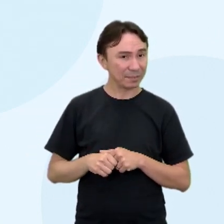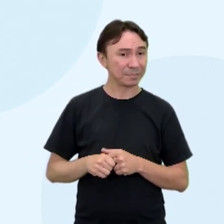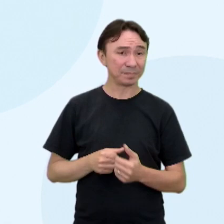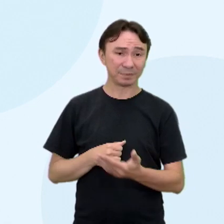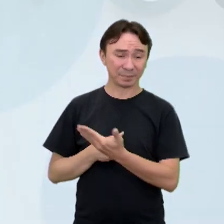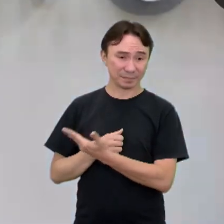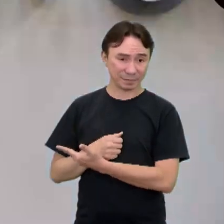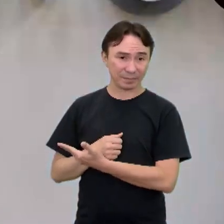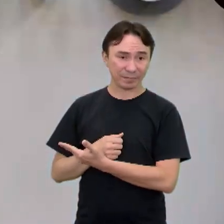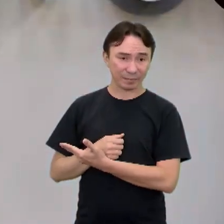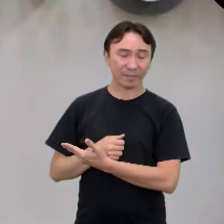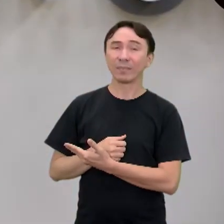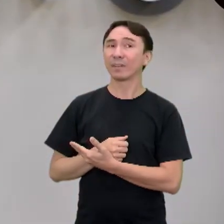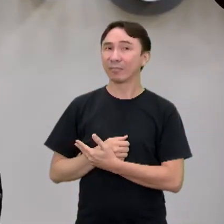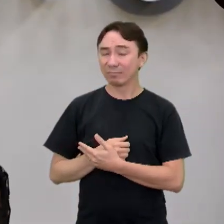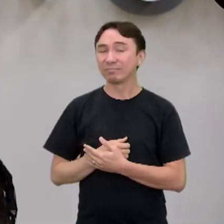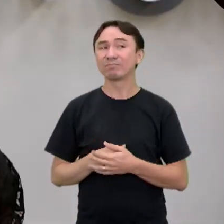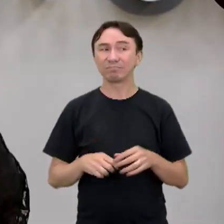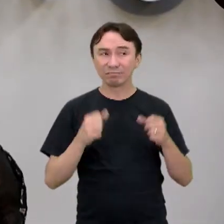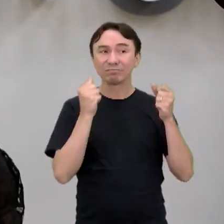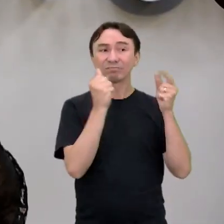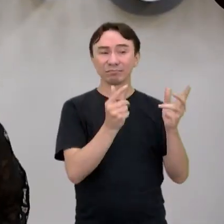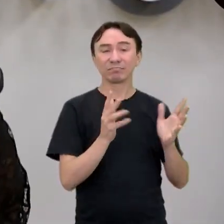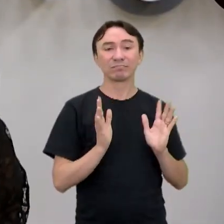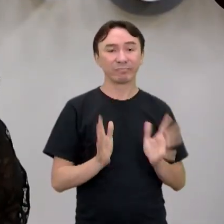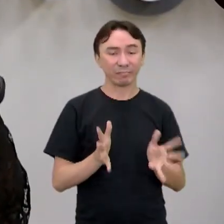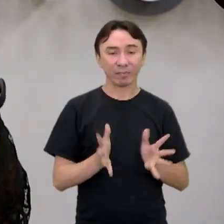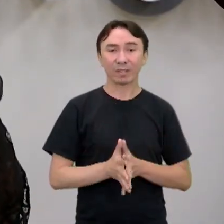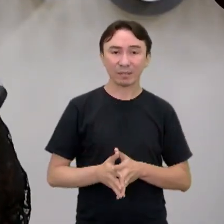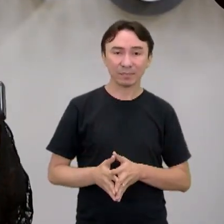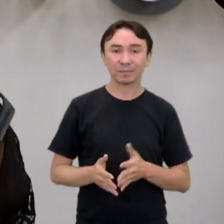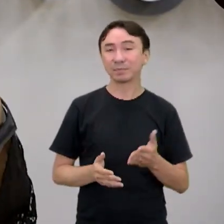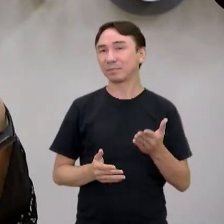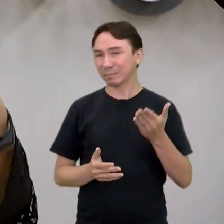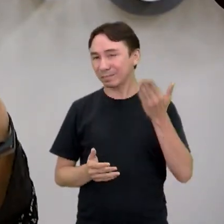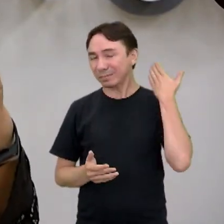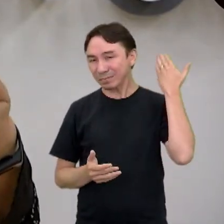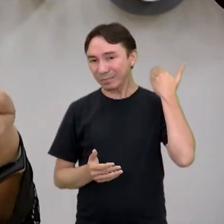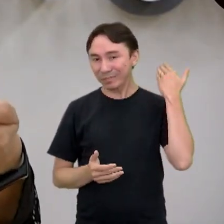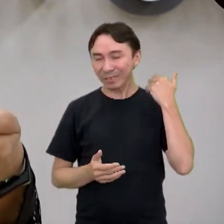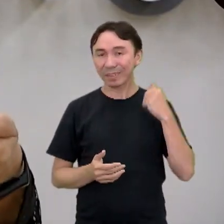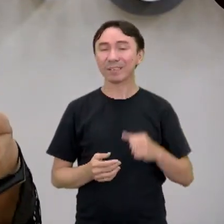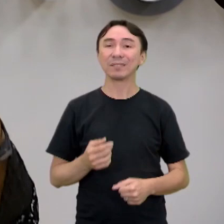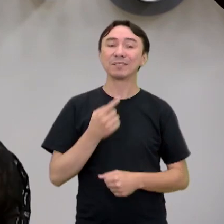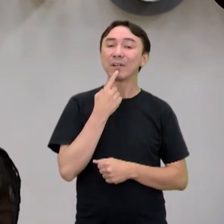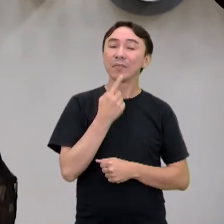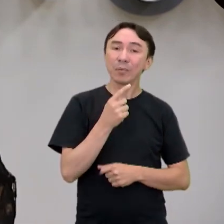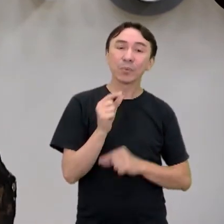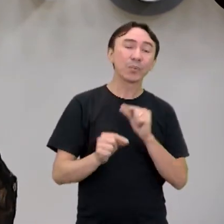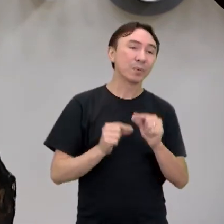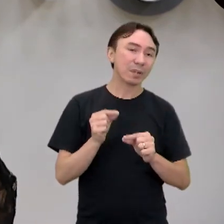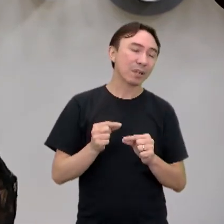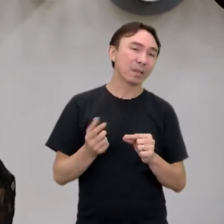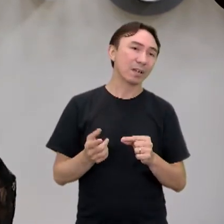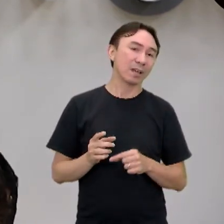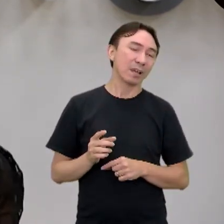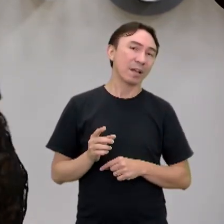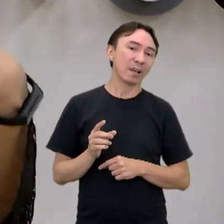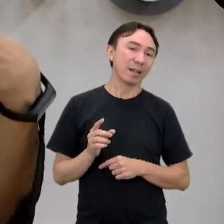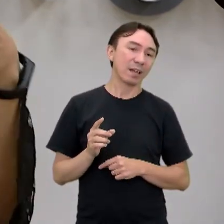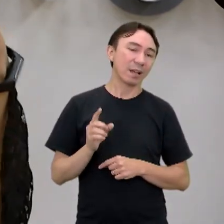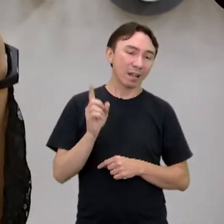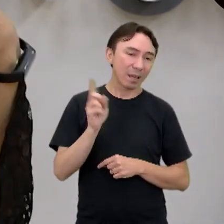que realmente ela era intitulada como... ela só caberia fazer atividades, era bem, né,